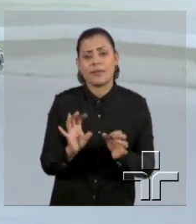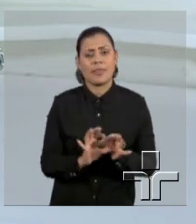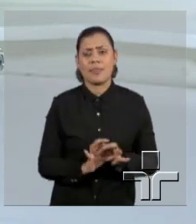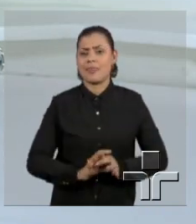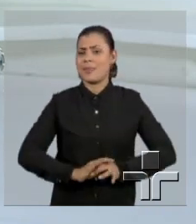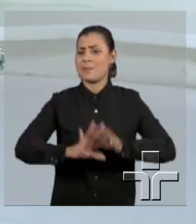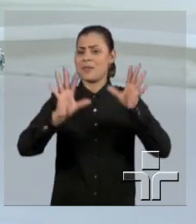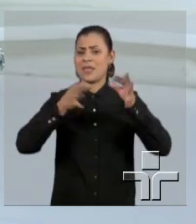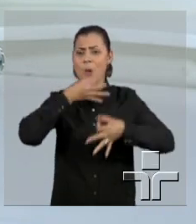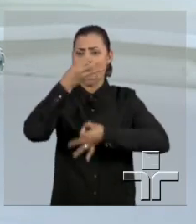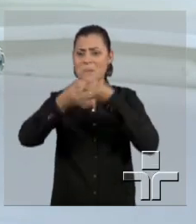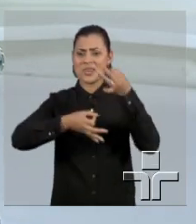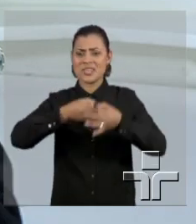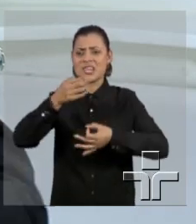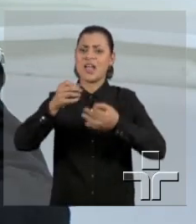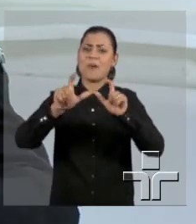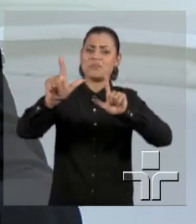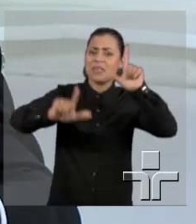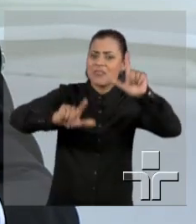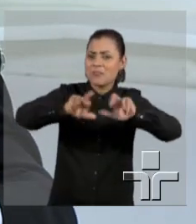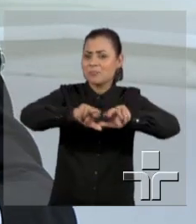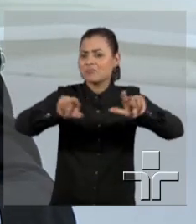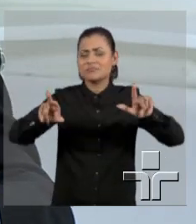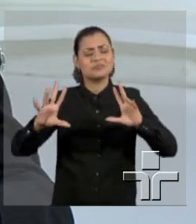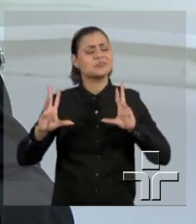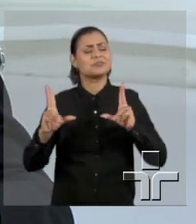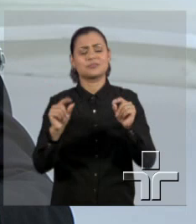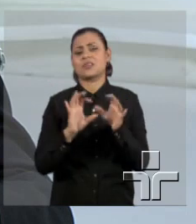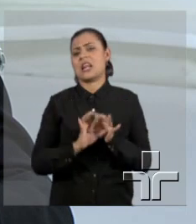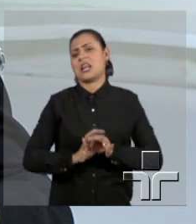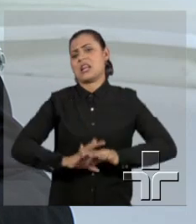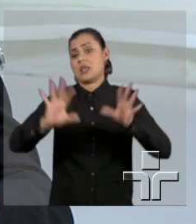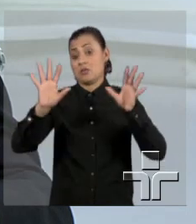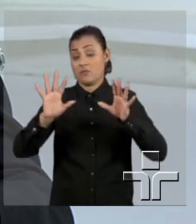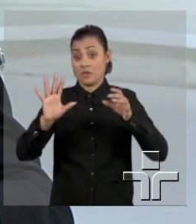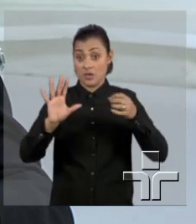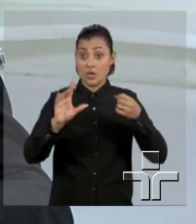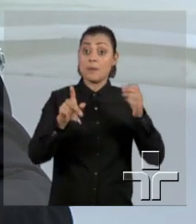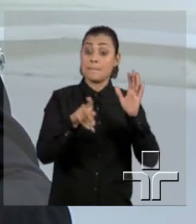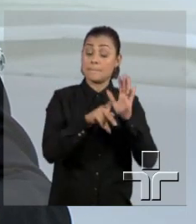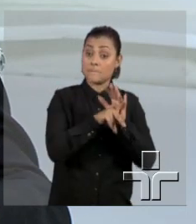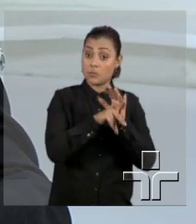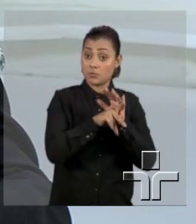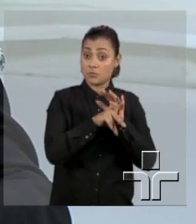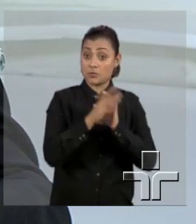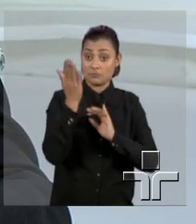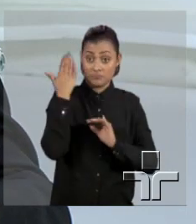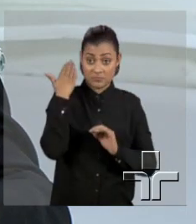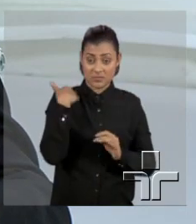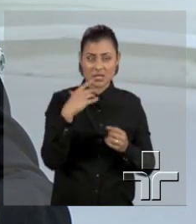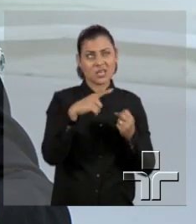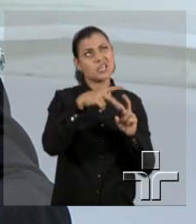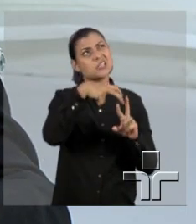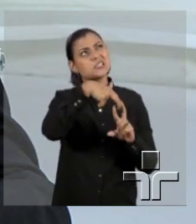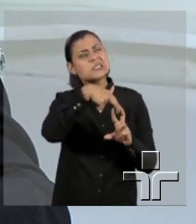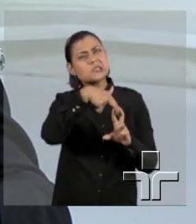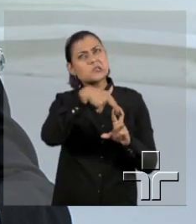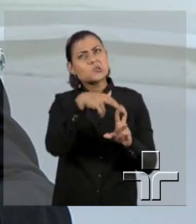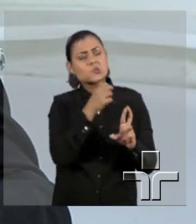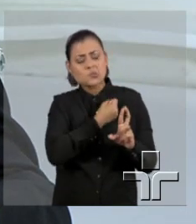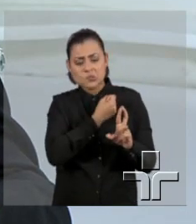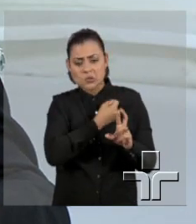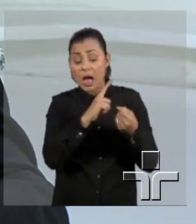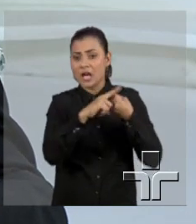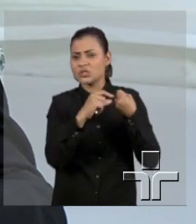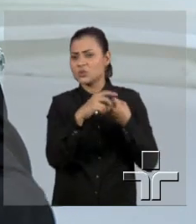de informação jornalística. O que era livre no inciso 9 de número do artigo